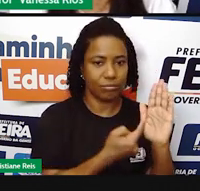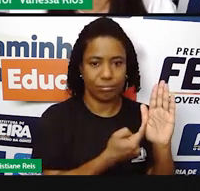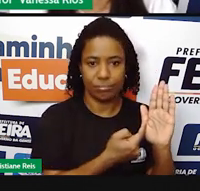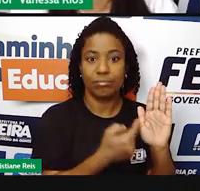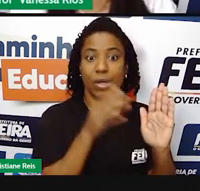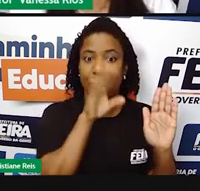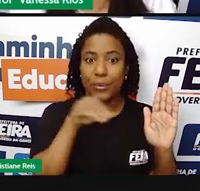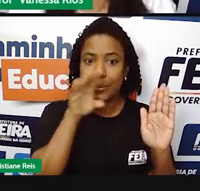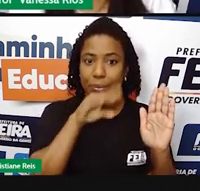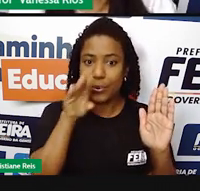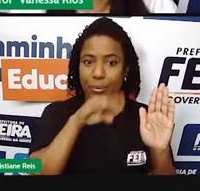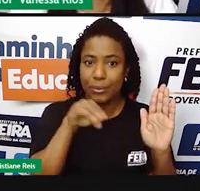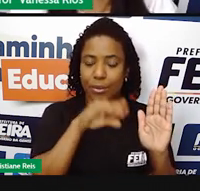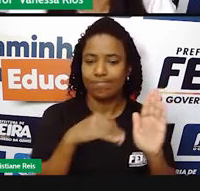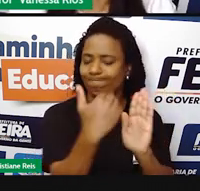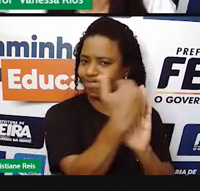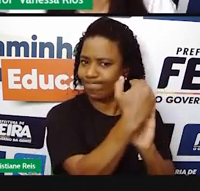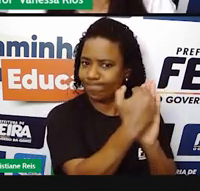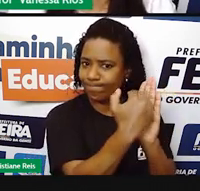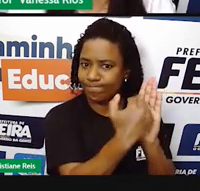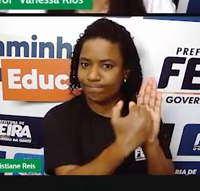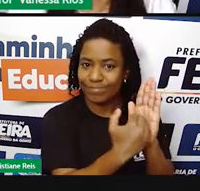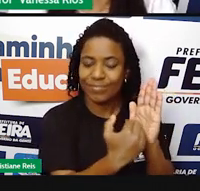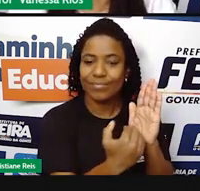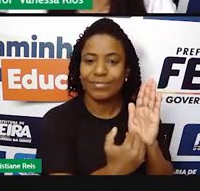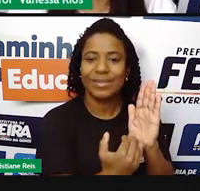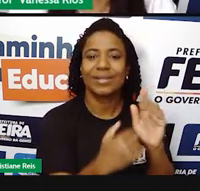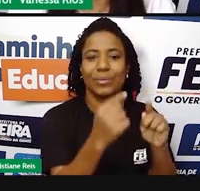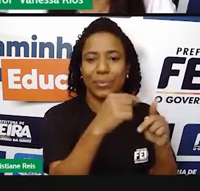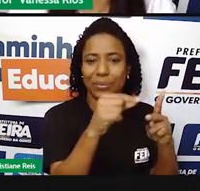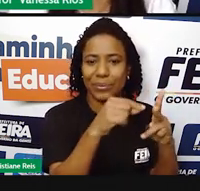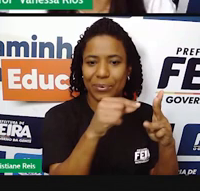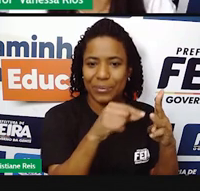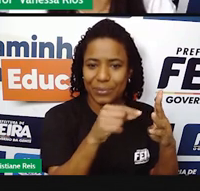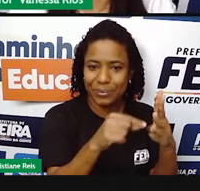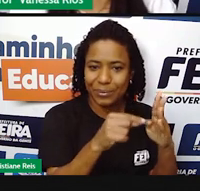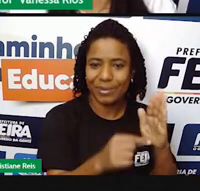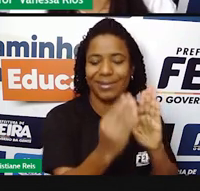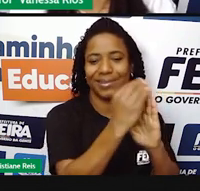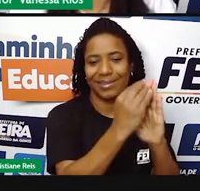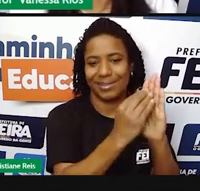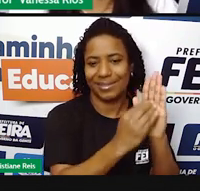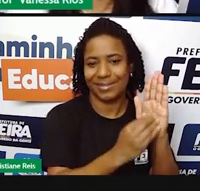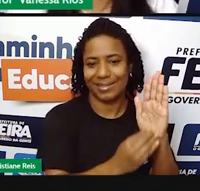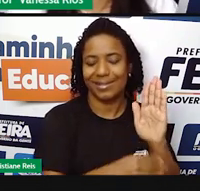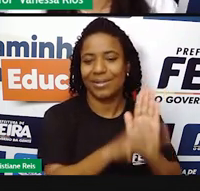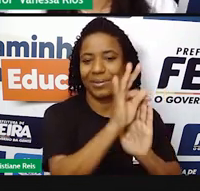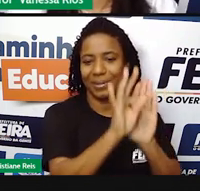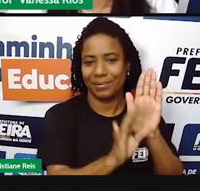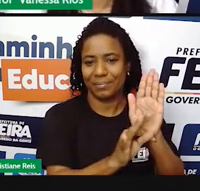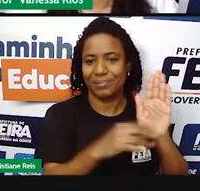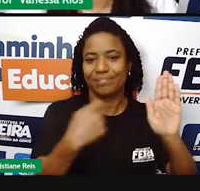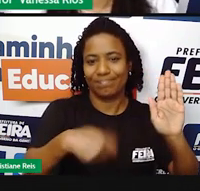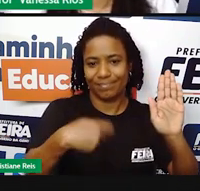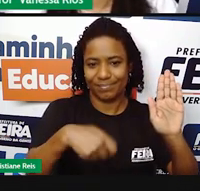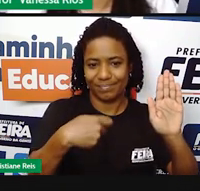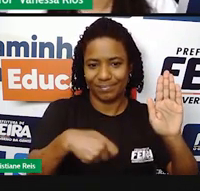um planejamento, a elaboração de um roteiro e toda a organização que esse tipo de texto exige.